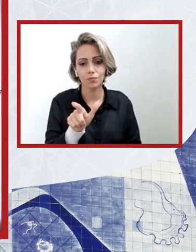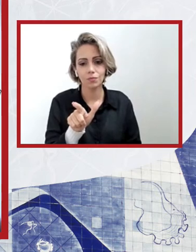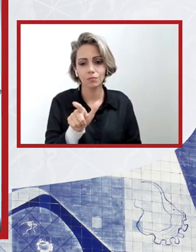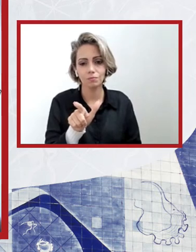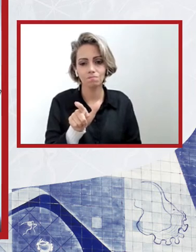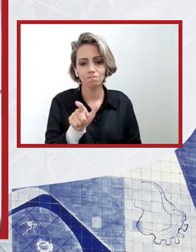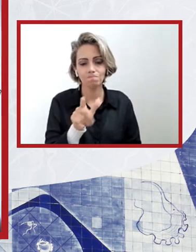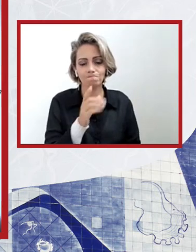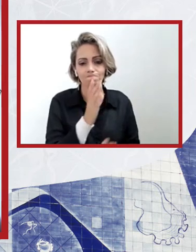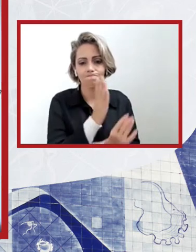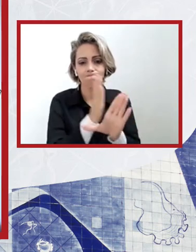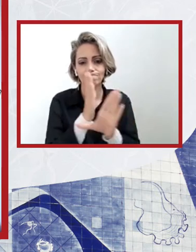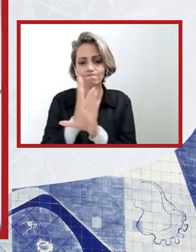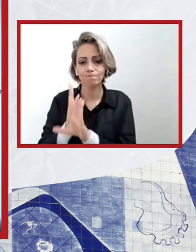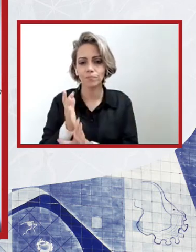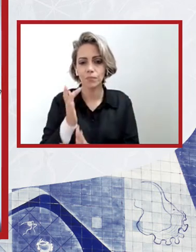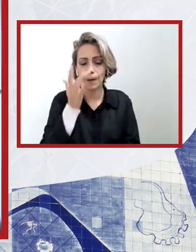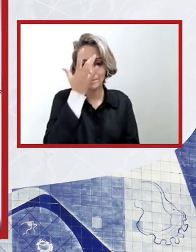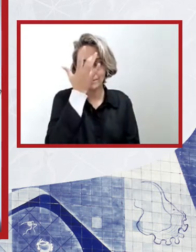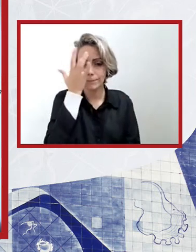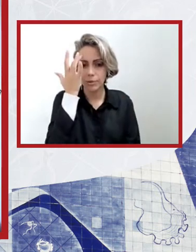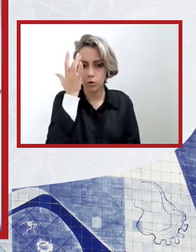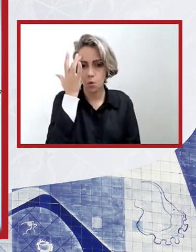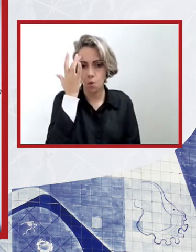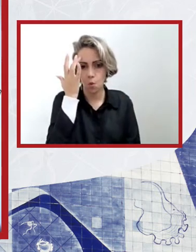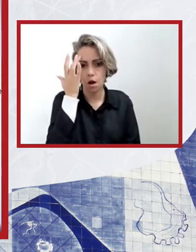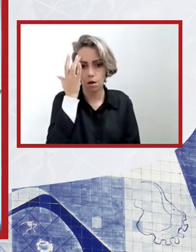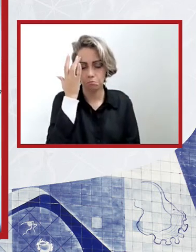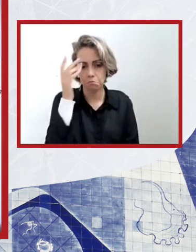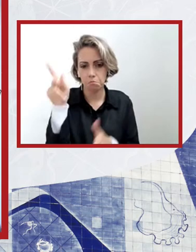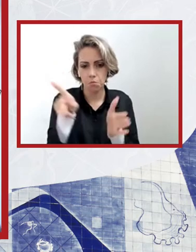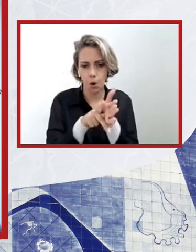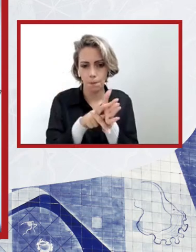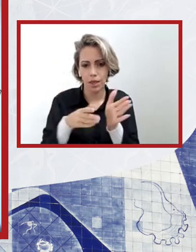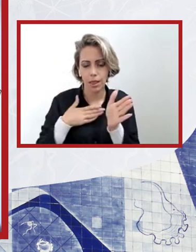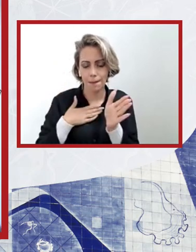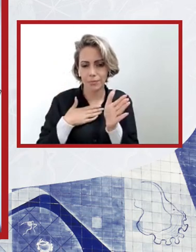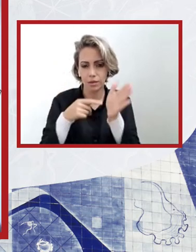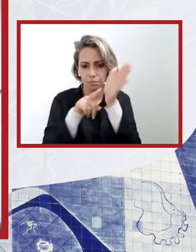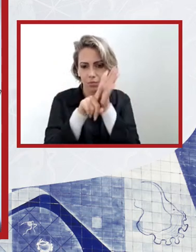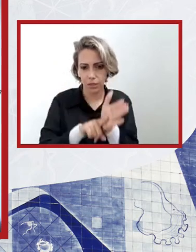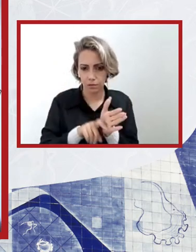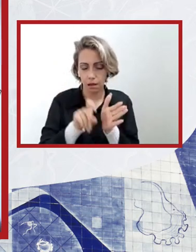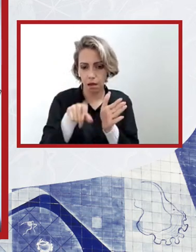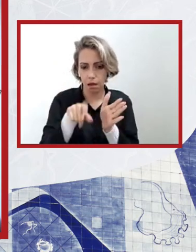foram os sujeitos da minha pesquisa? Pessoas cegas